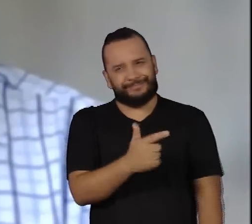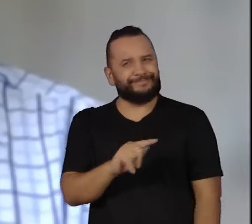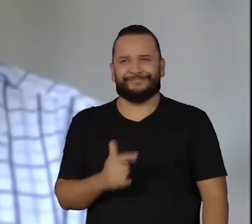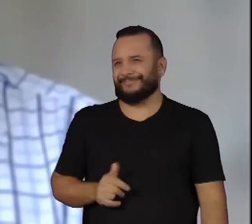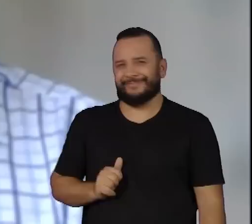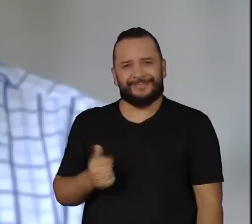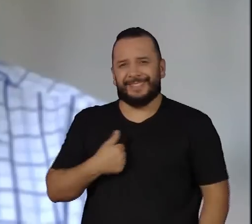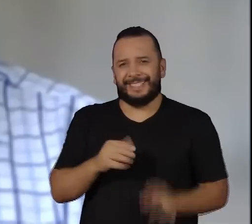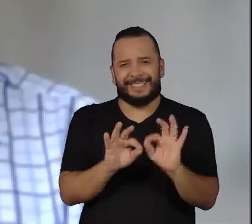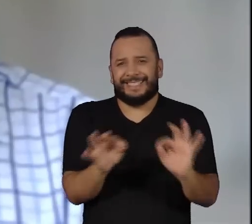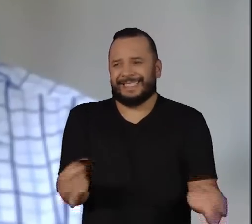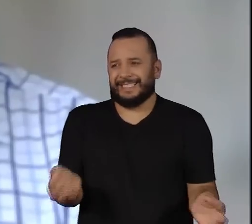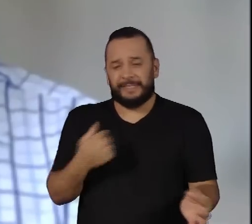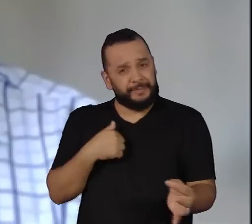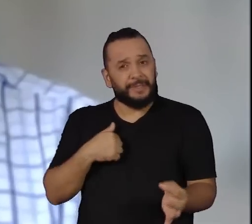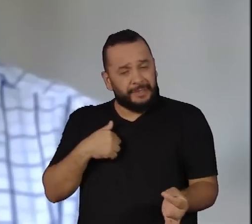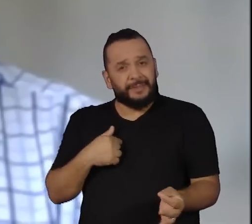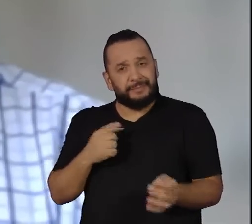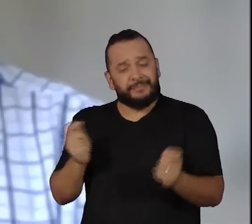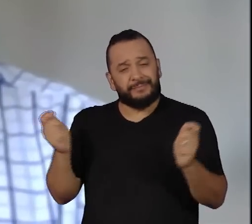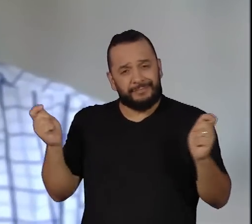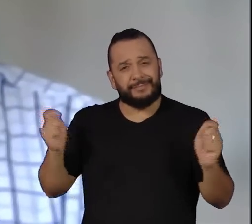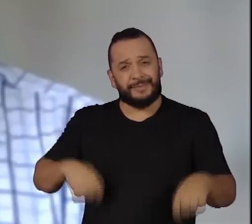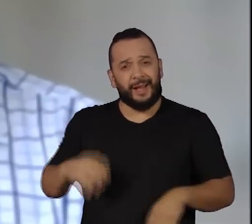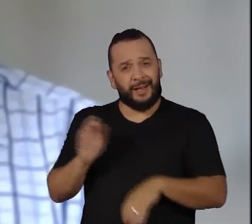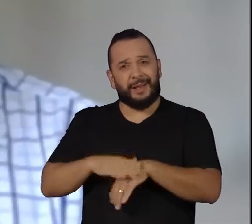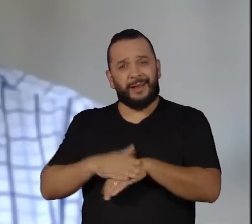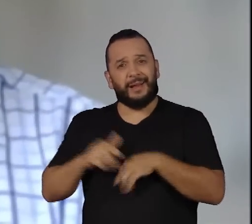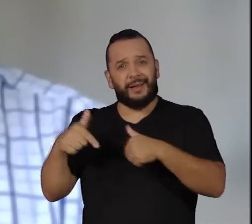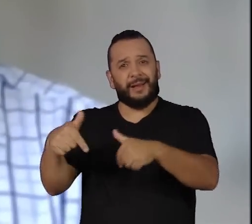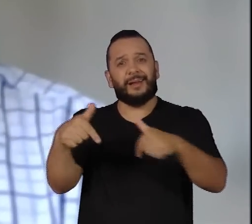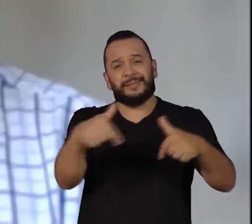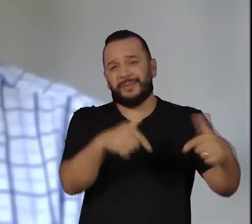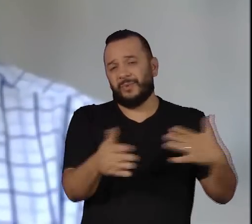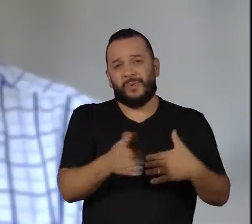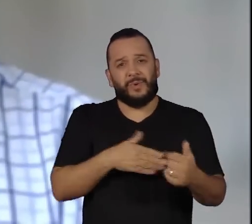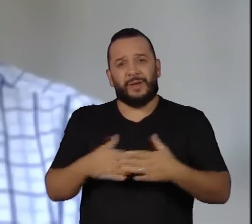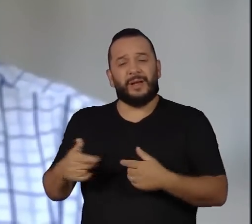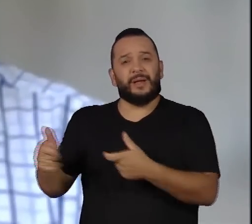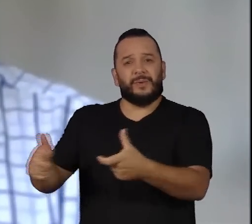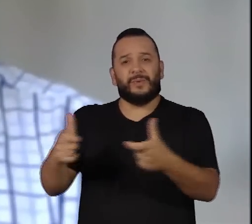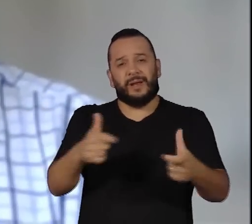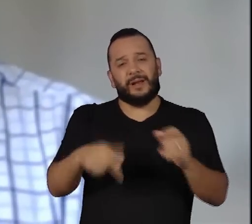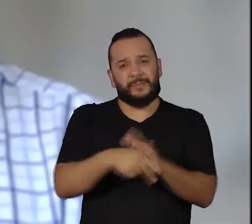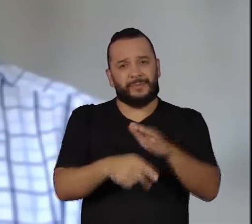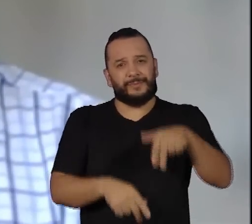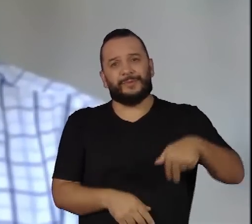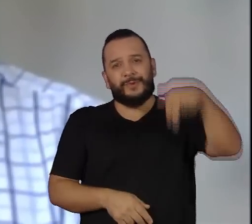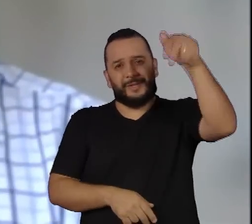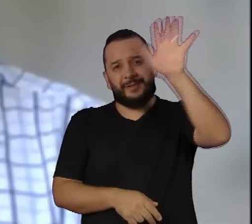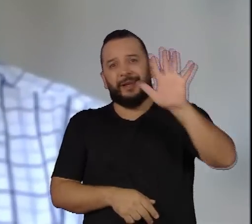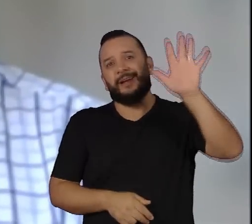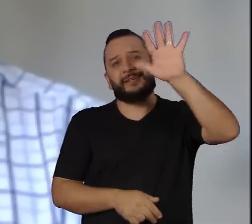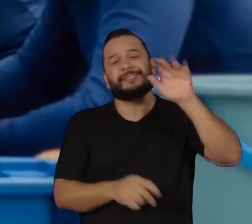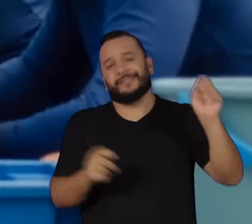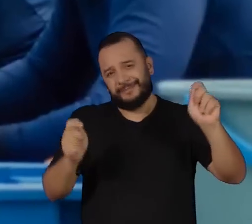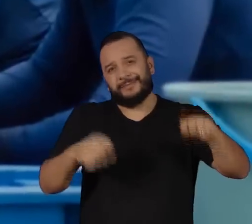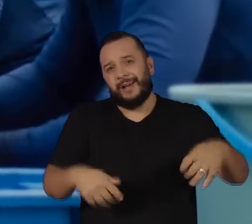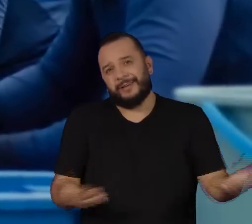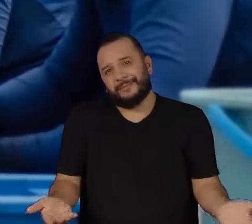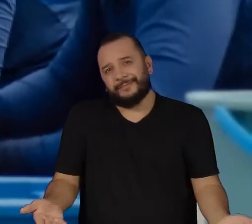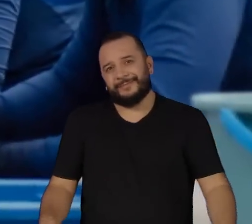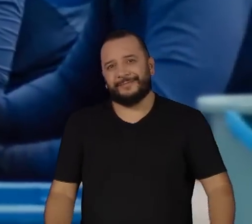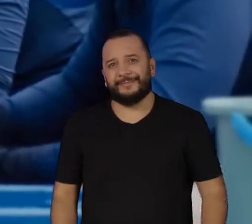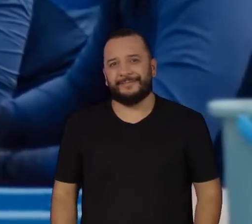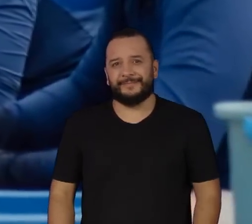fazer isso, é algo simples que pode ser justamente replicável em qualquer lugar do Nordeste com pouco implemento, assim.